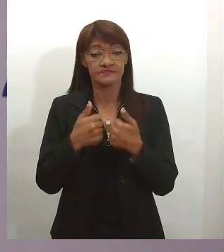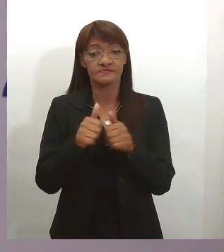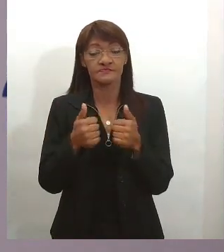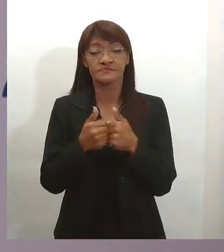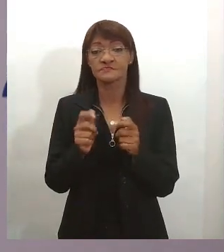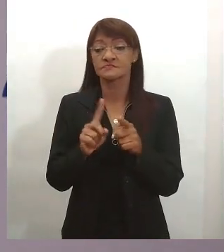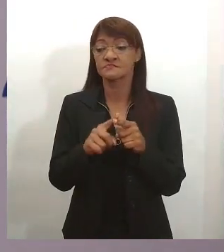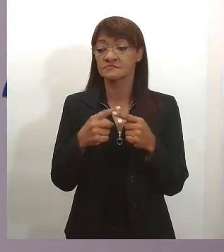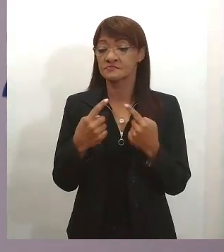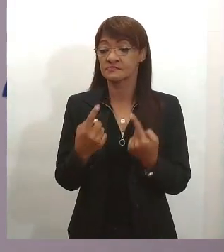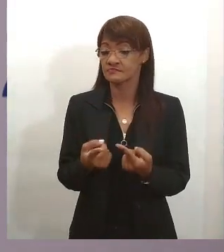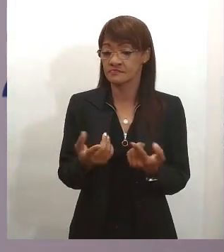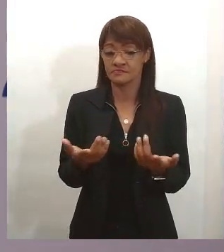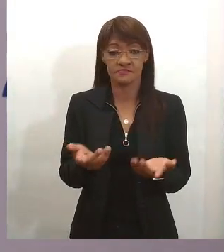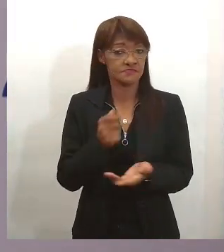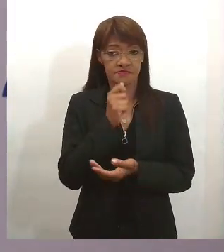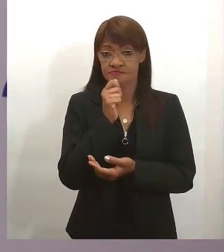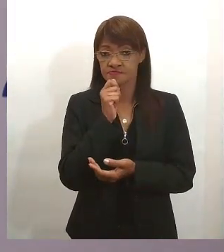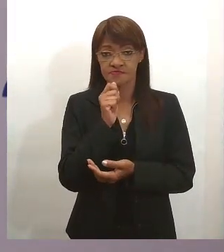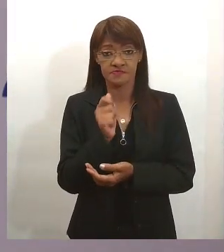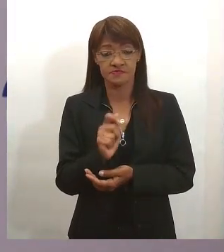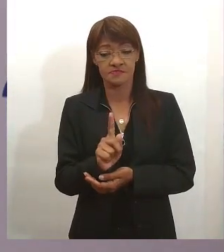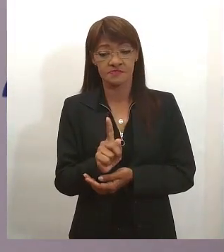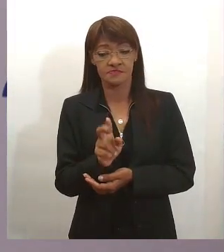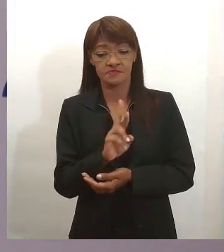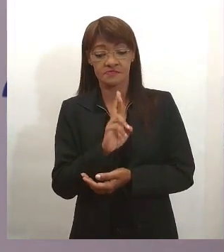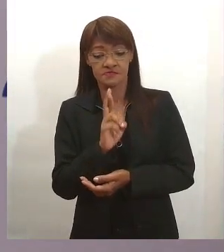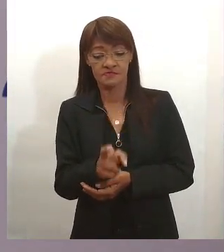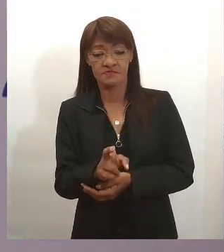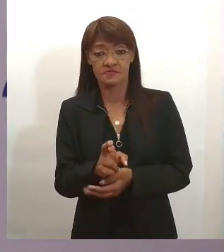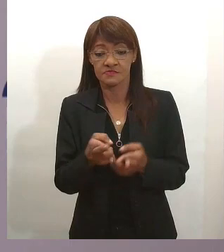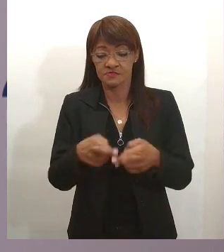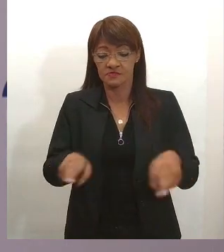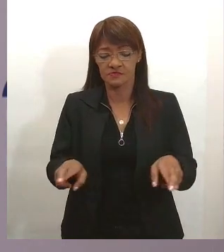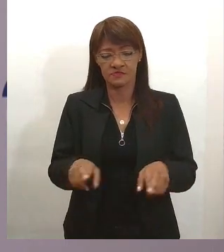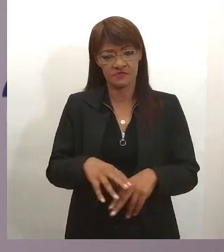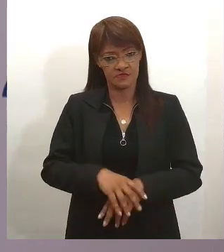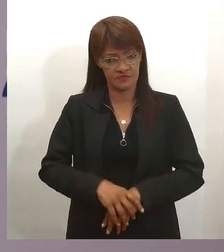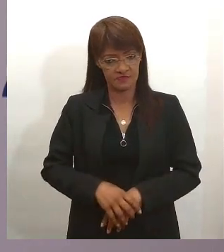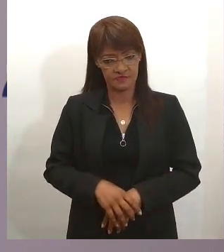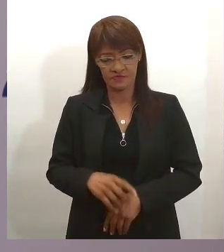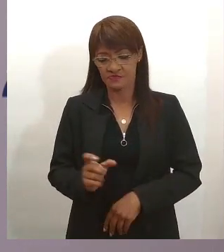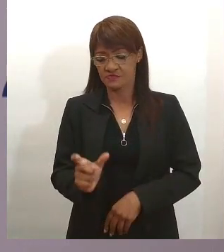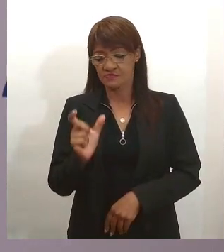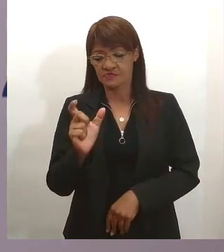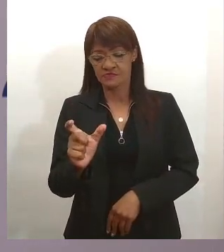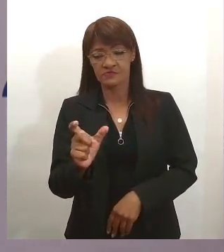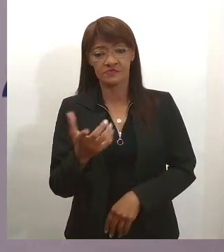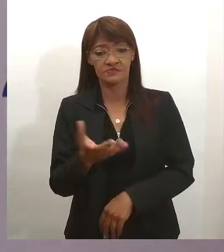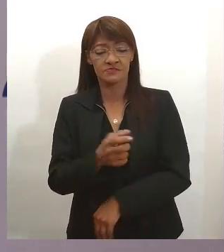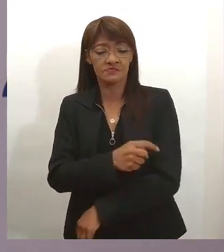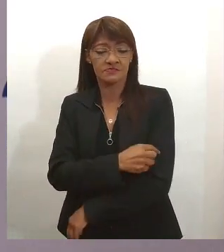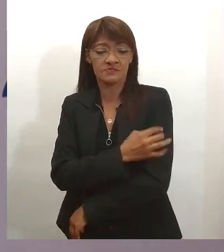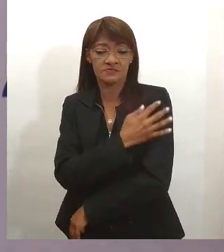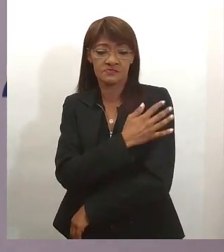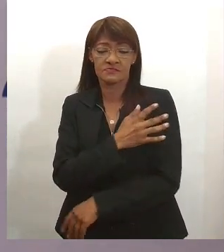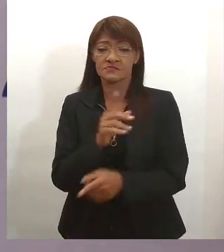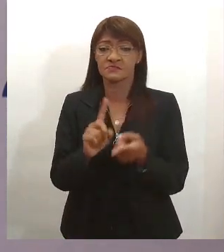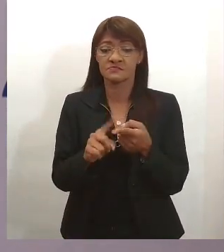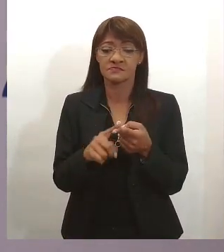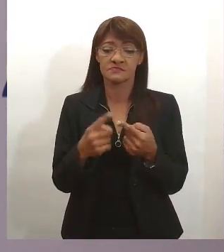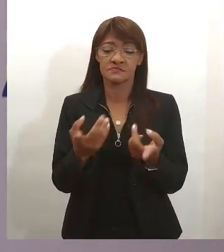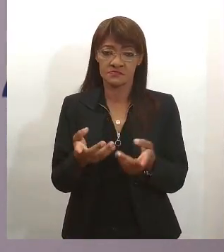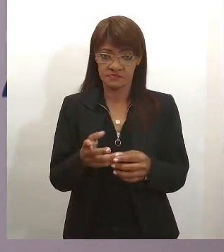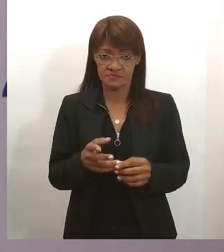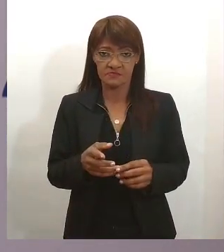situação. E nem o cartão para os alunos do ensino médio, que é ele só terão direito de transporte a partir do cartão,